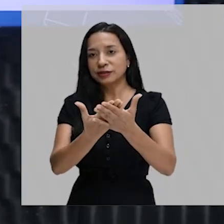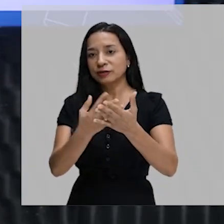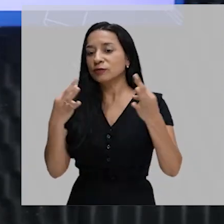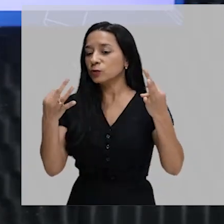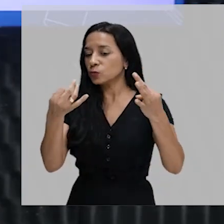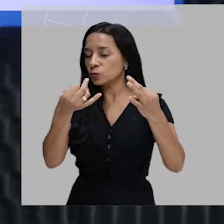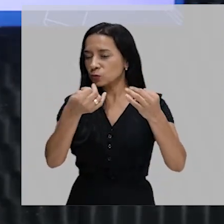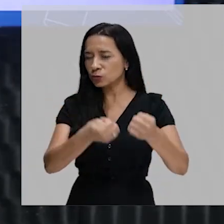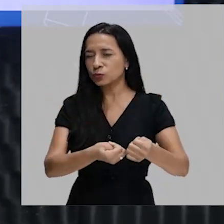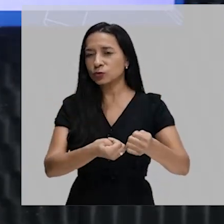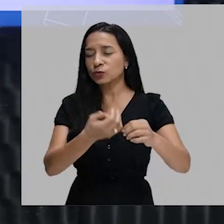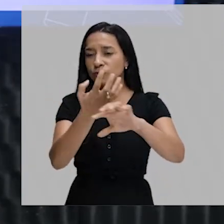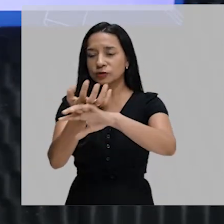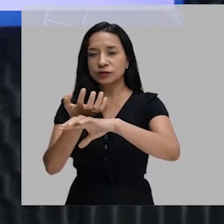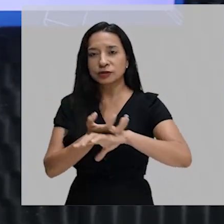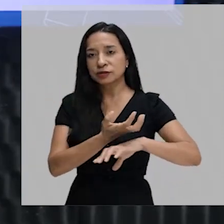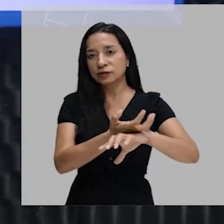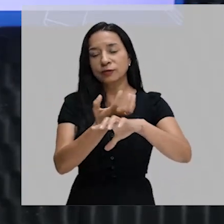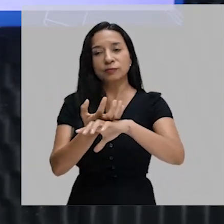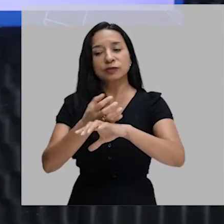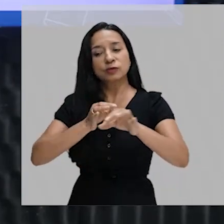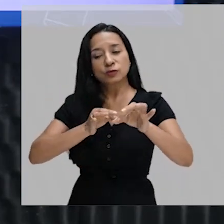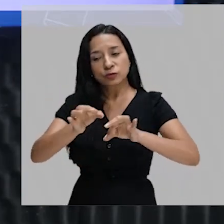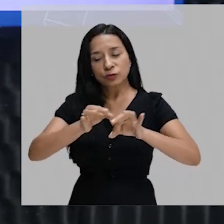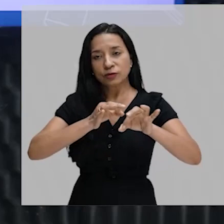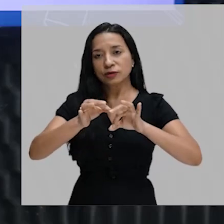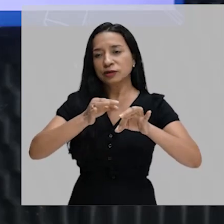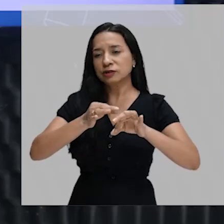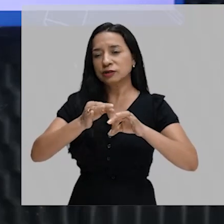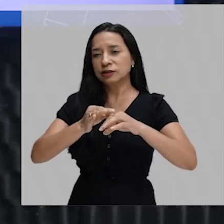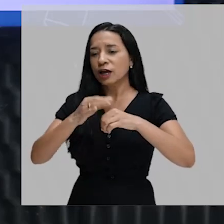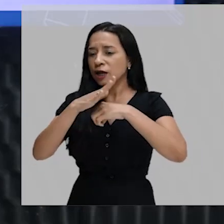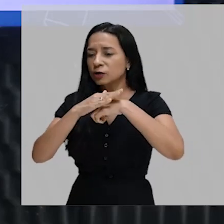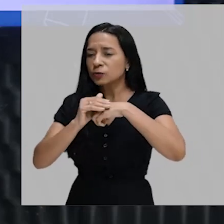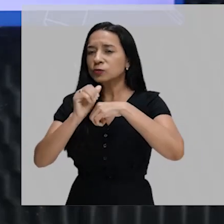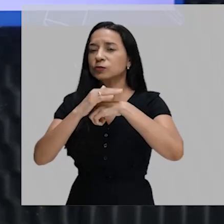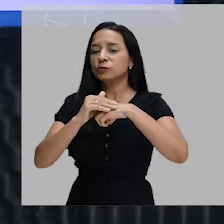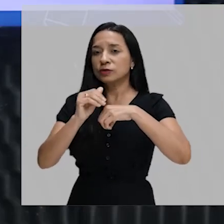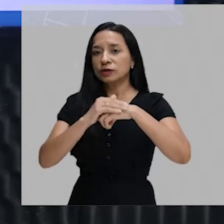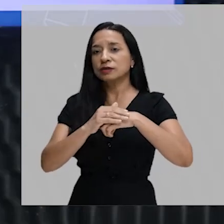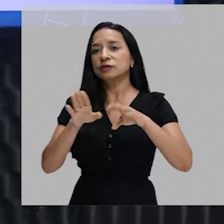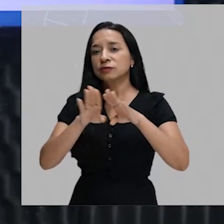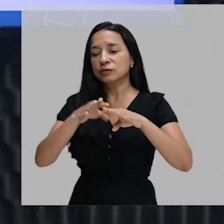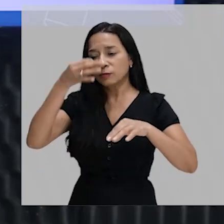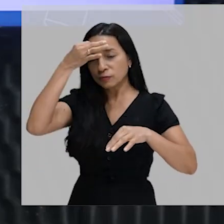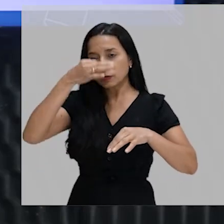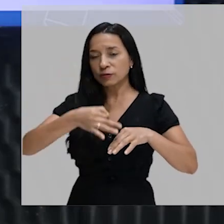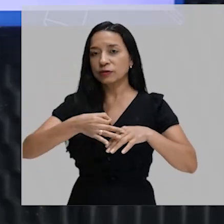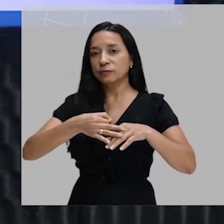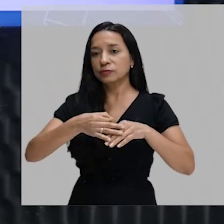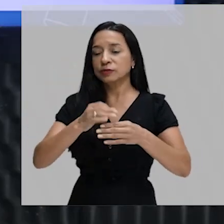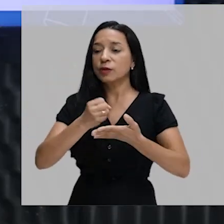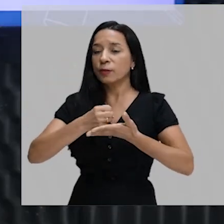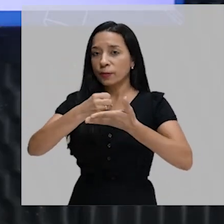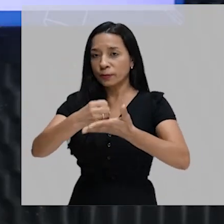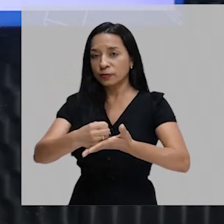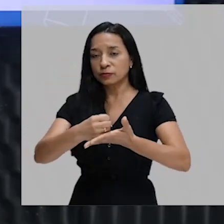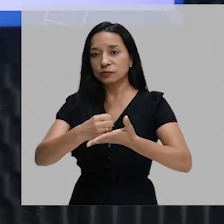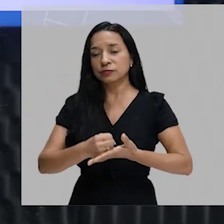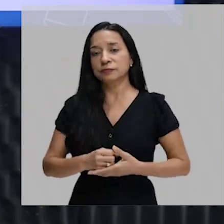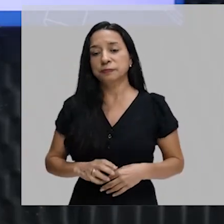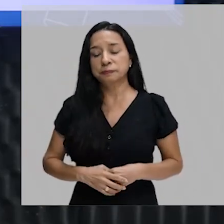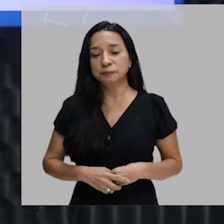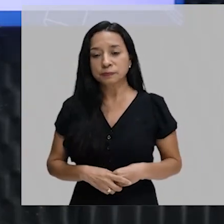as disciplinas, tudo preparado com muito carinho e com muita competência para atender a sua